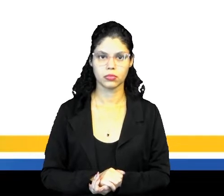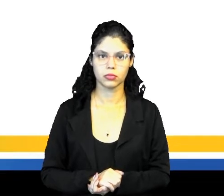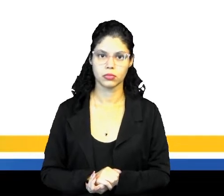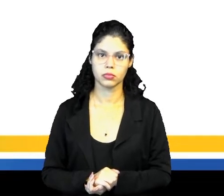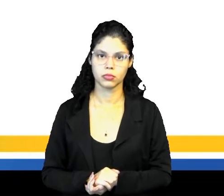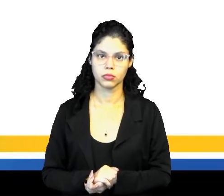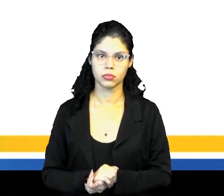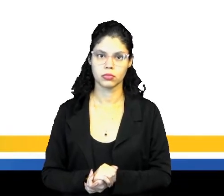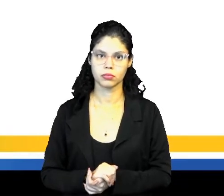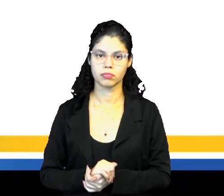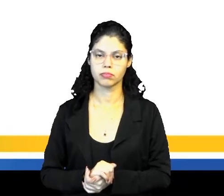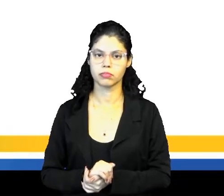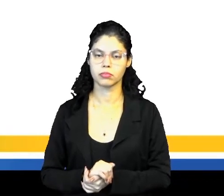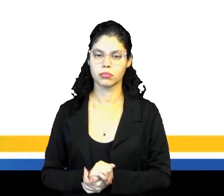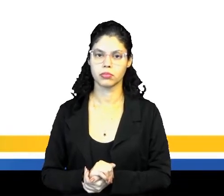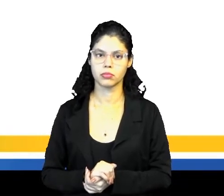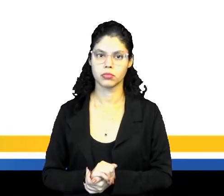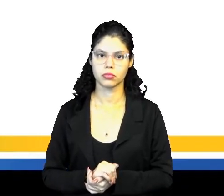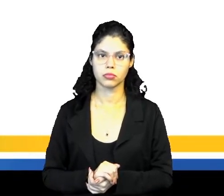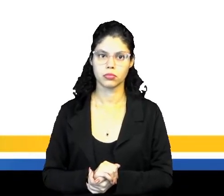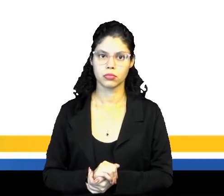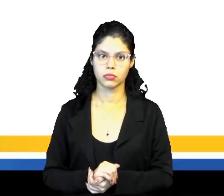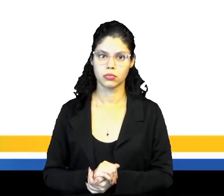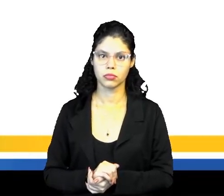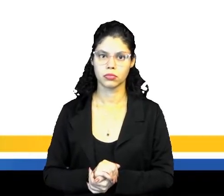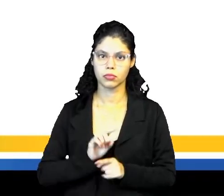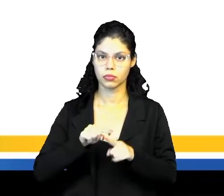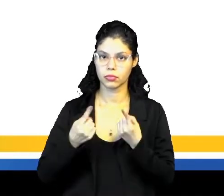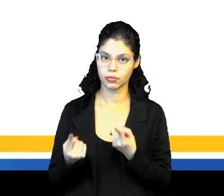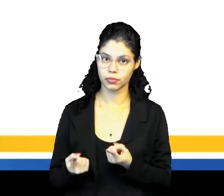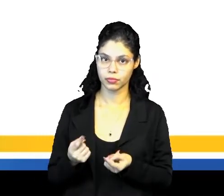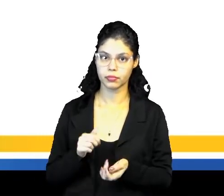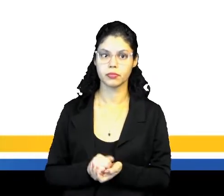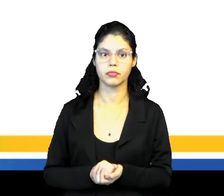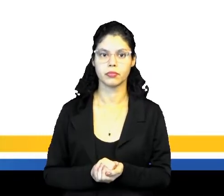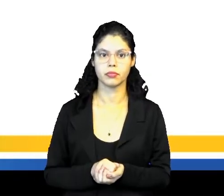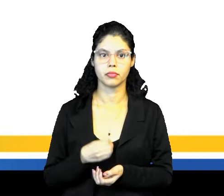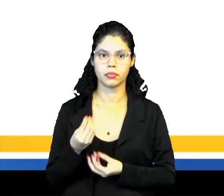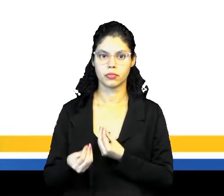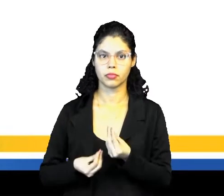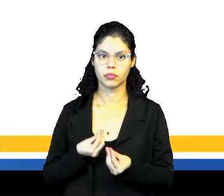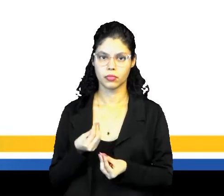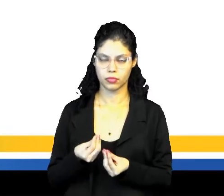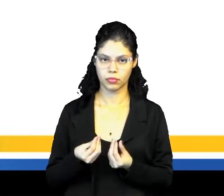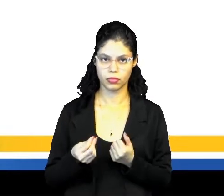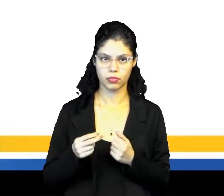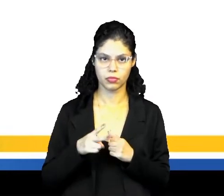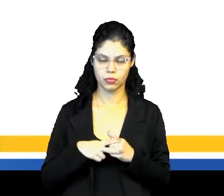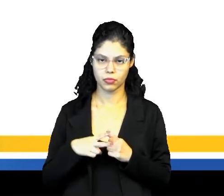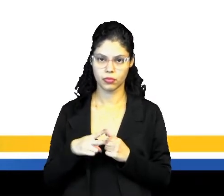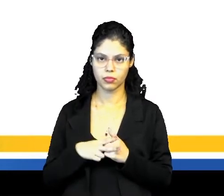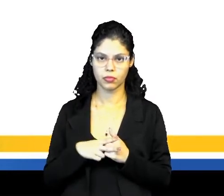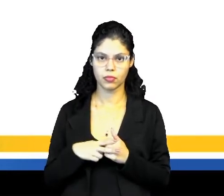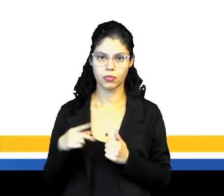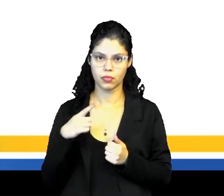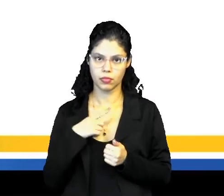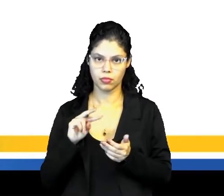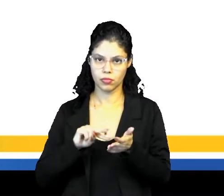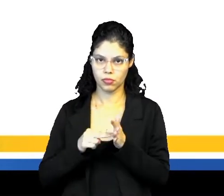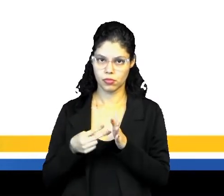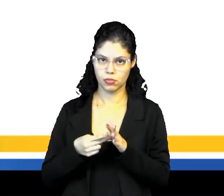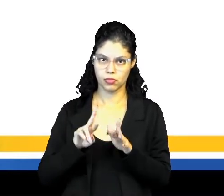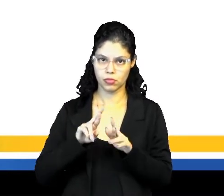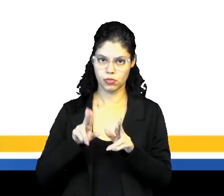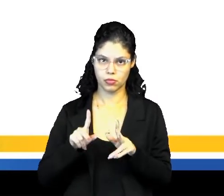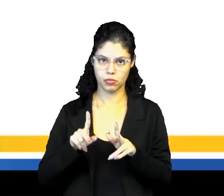To give significa dar ou oferecer. Porém, né, com os phrasal verbs aí, ele vai ter um